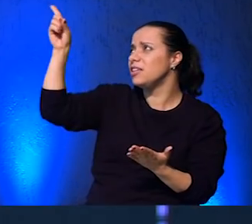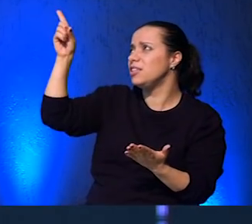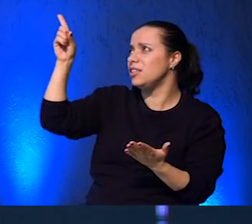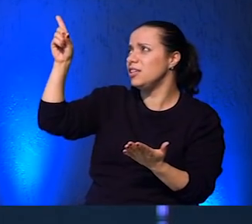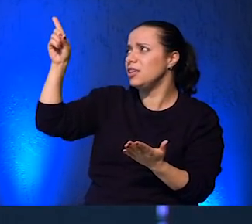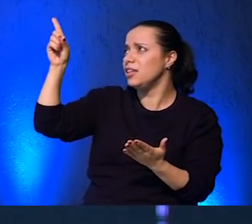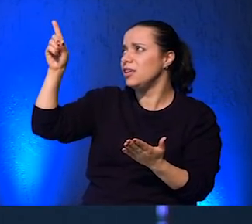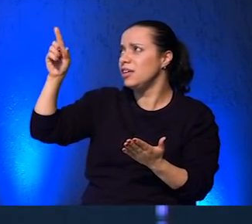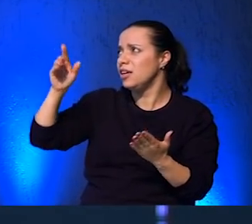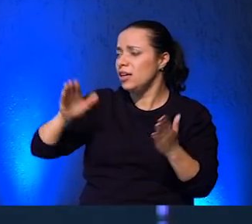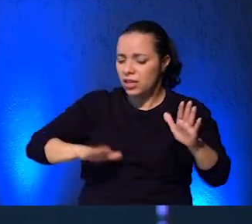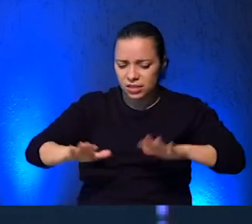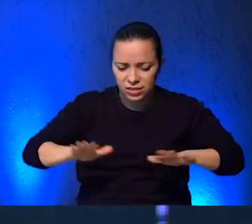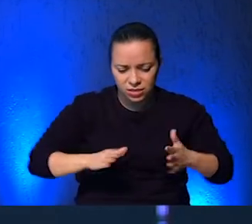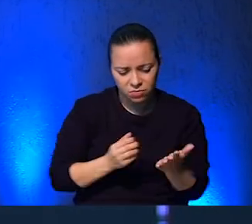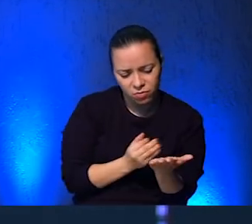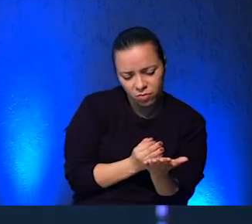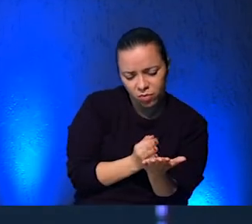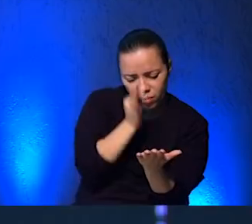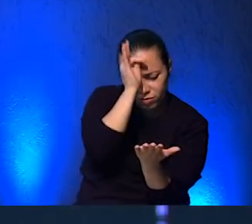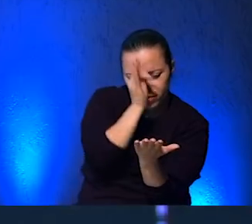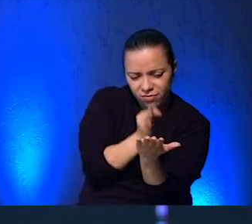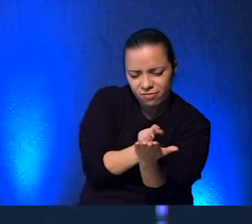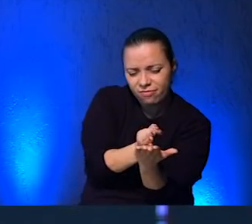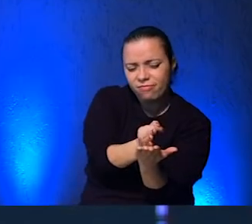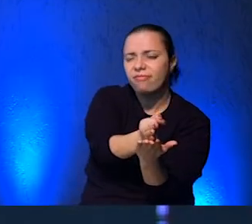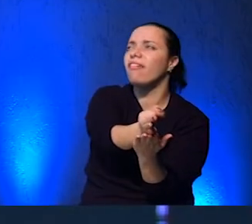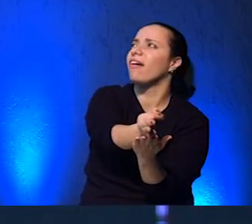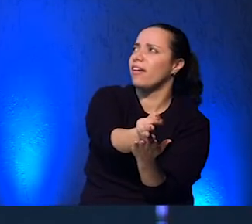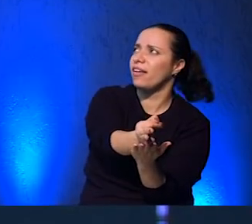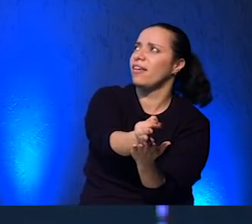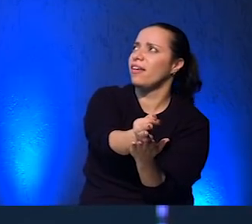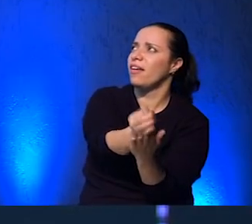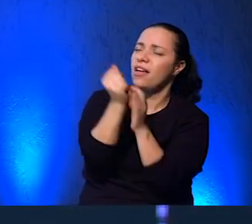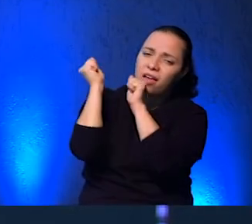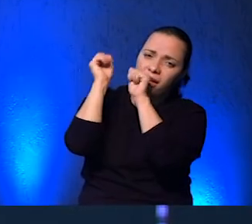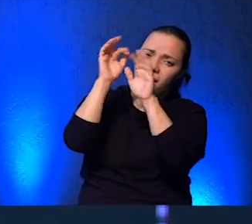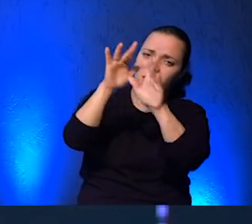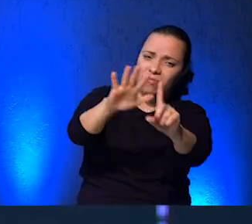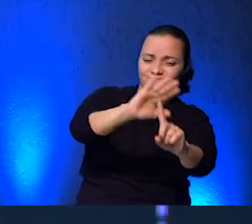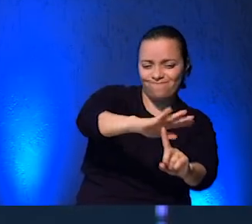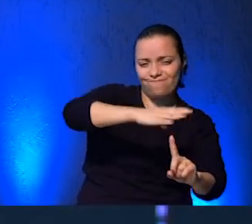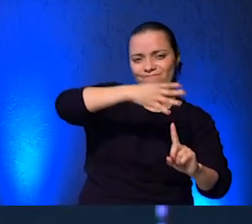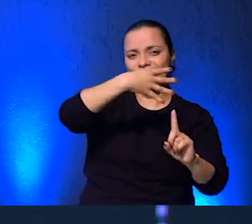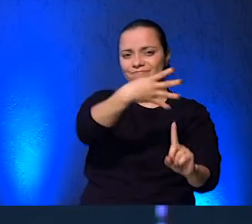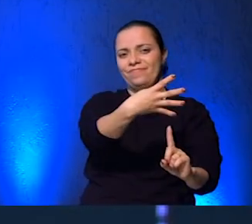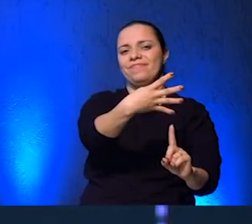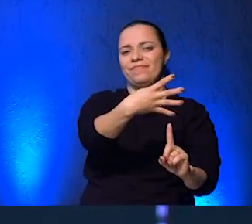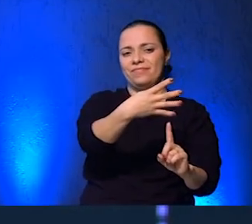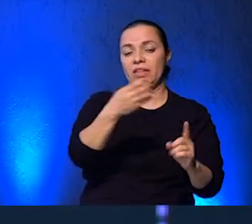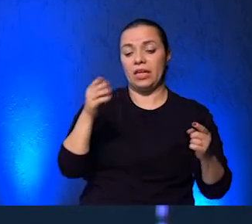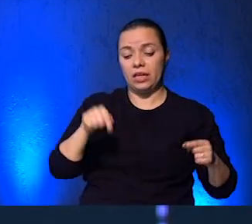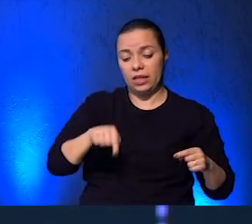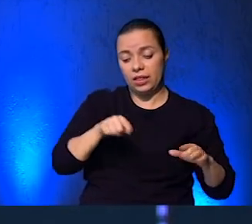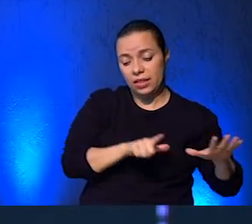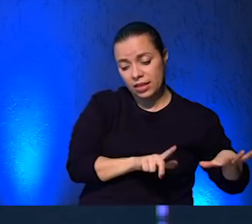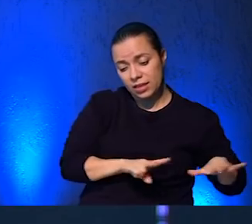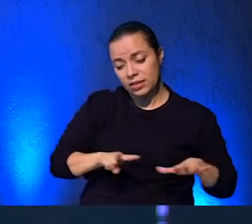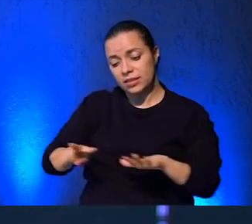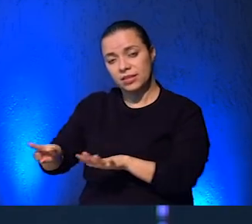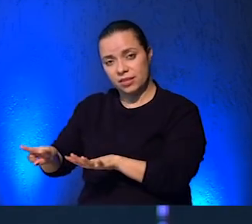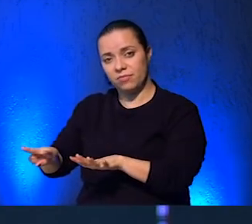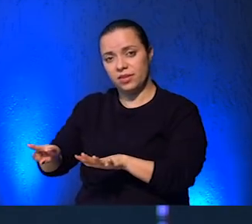iniciativa prospera essa pessoa pai que essa semana seja semana de milagres financeiros